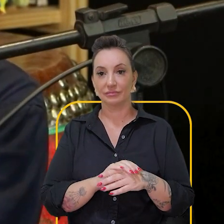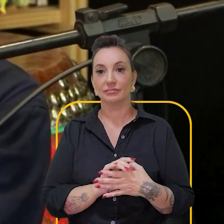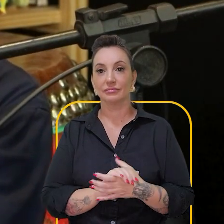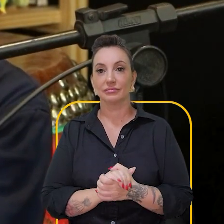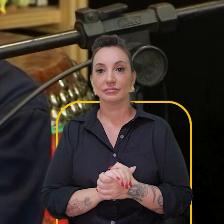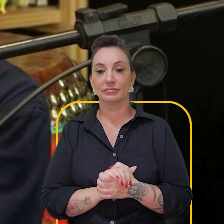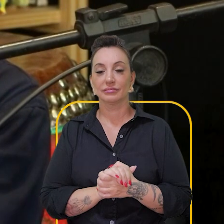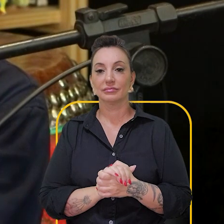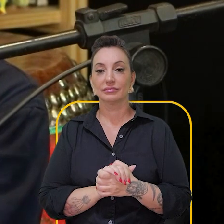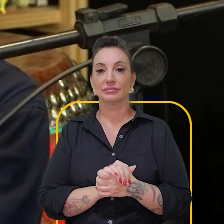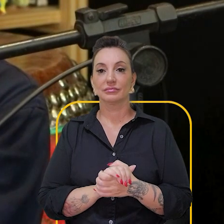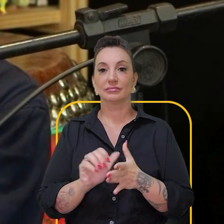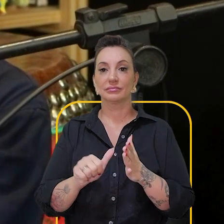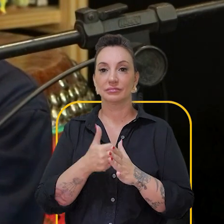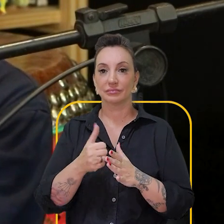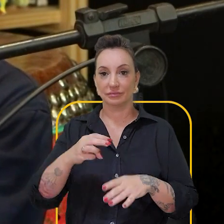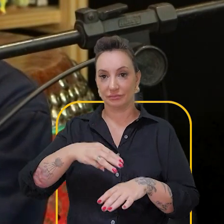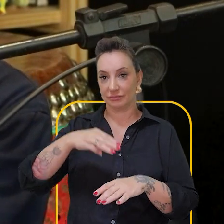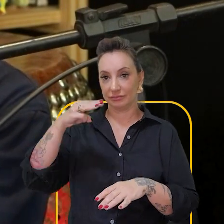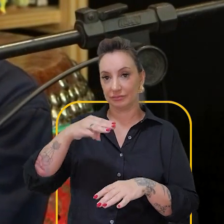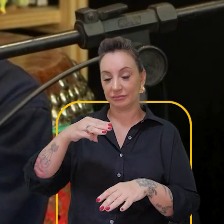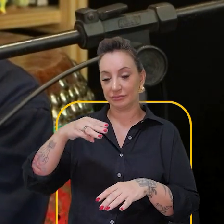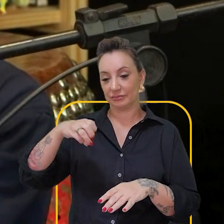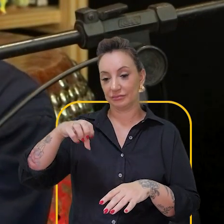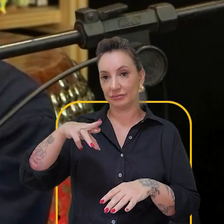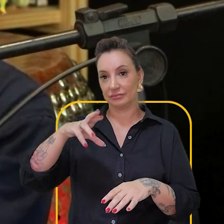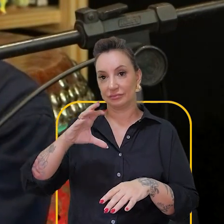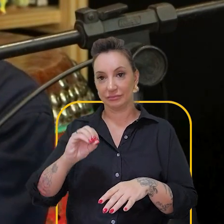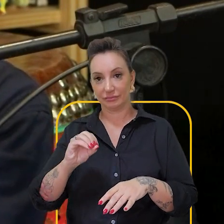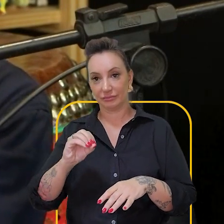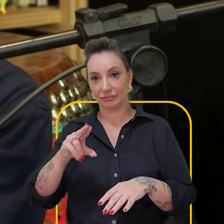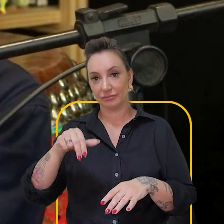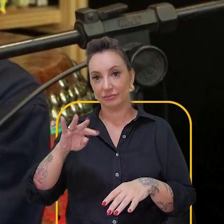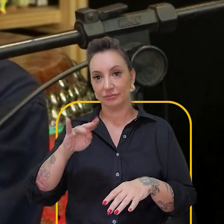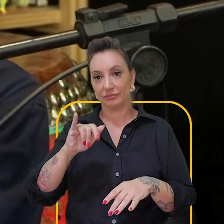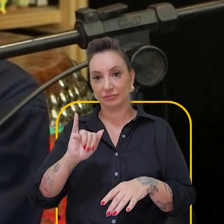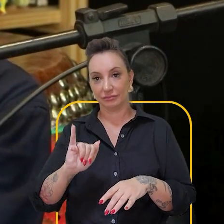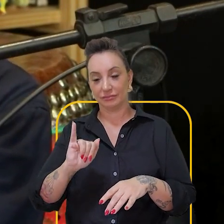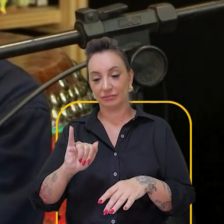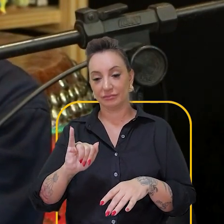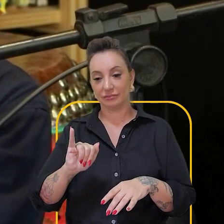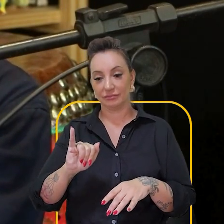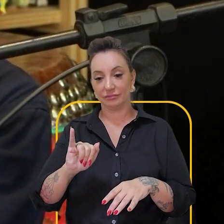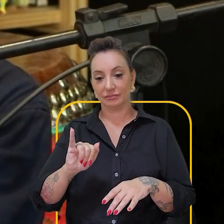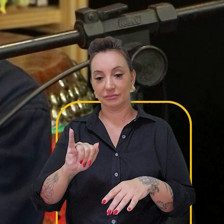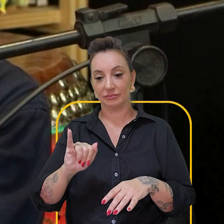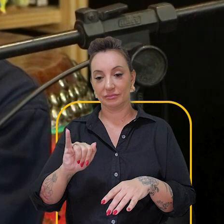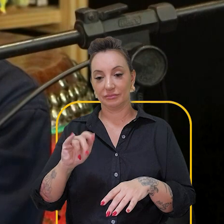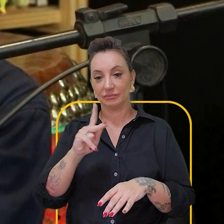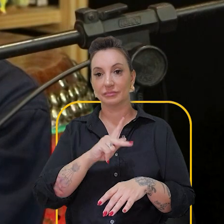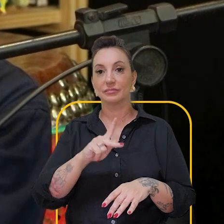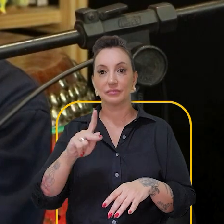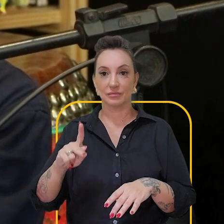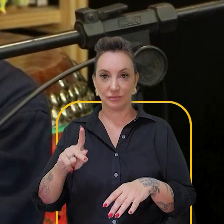Wi com o seu primeiro mestre Marco Natal discípulo de